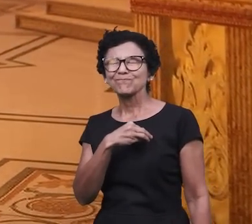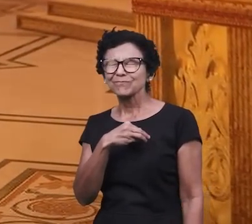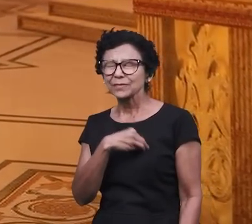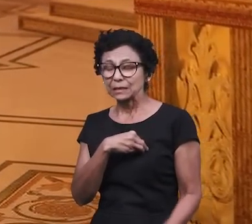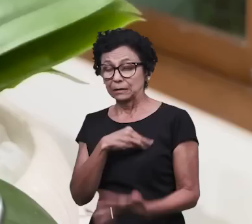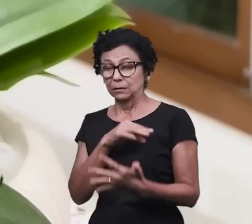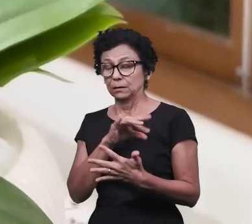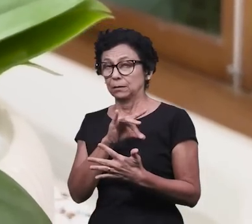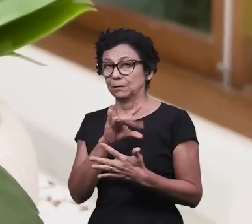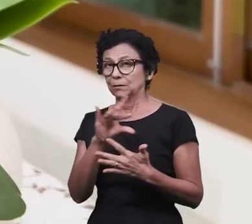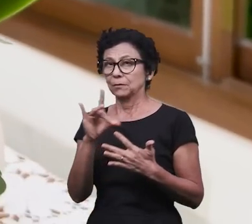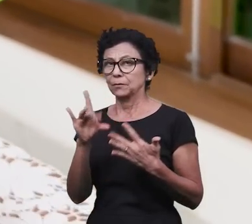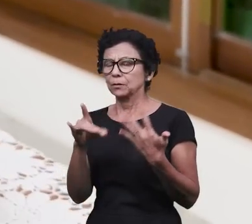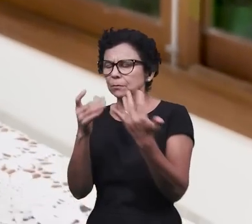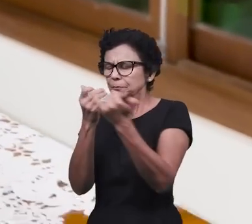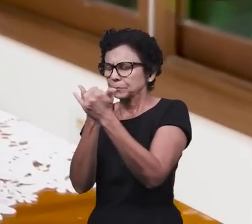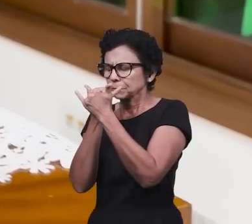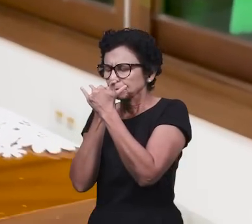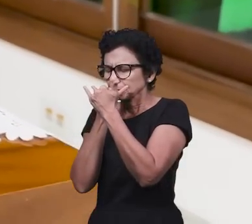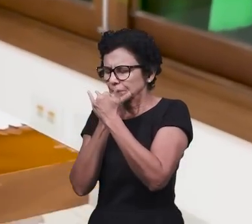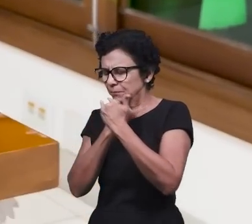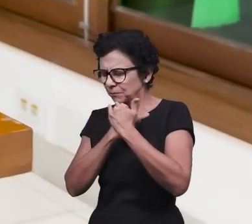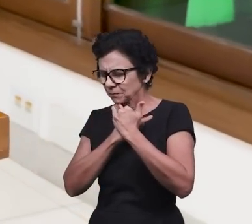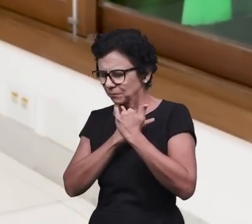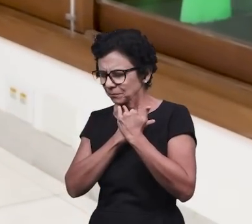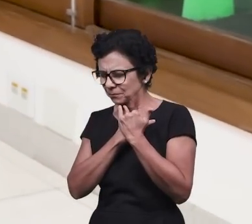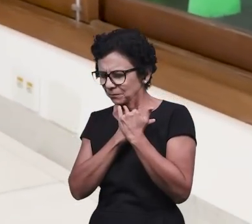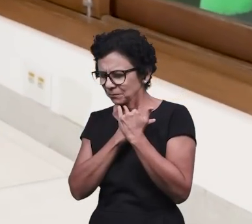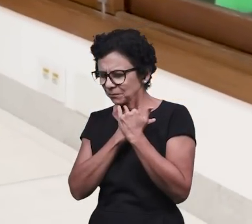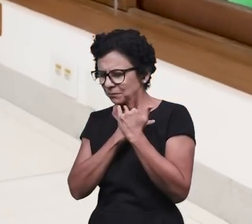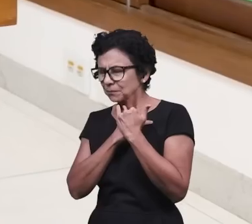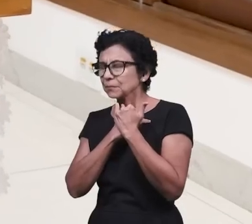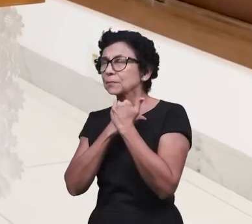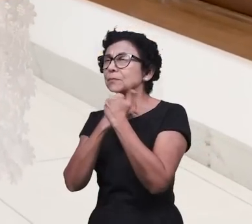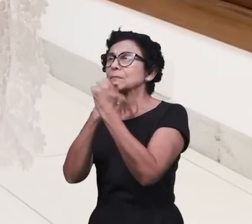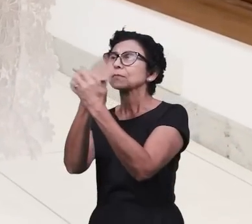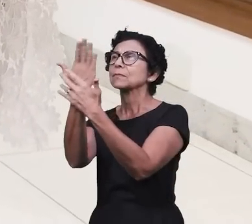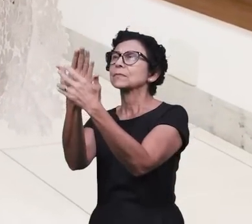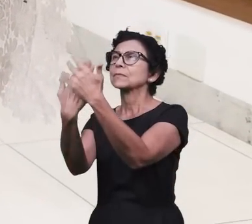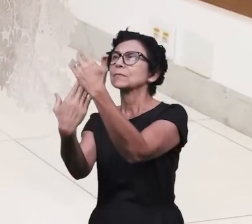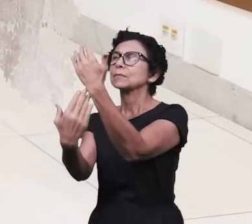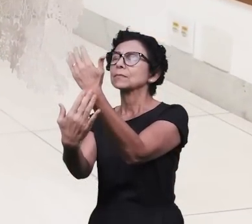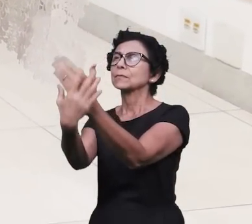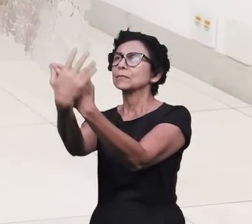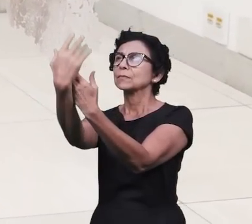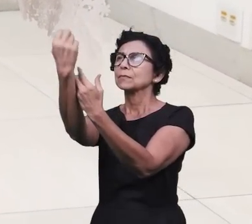Santos, perdoa-me do meu pecado,